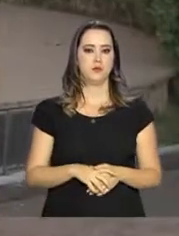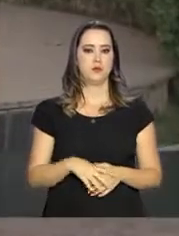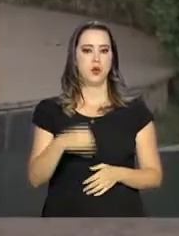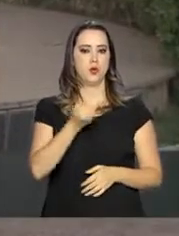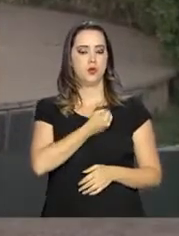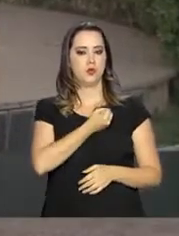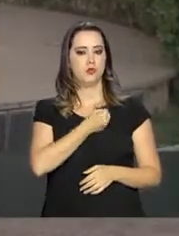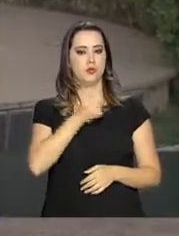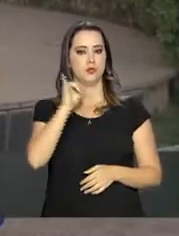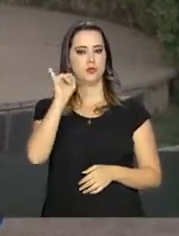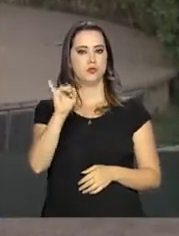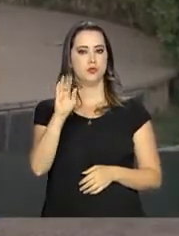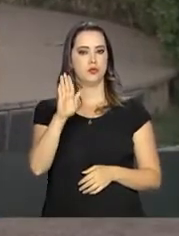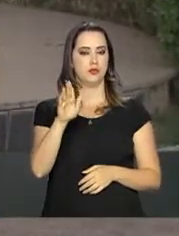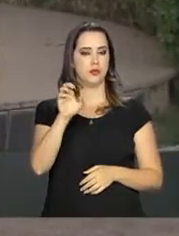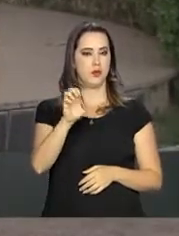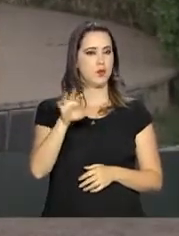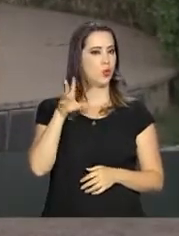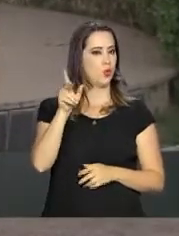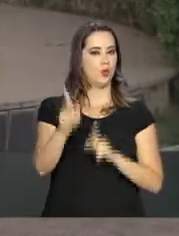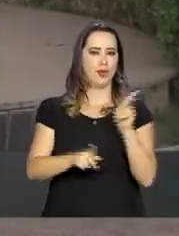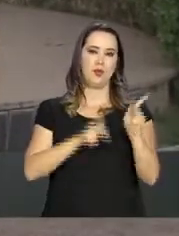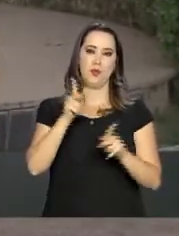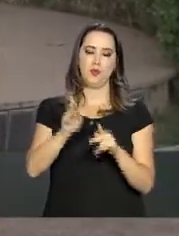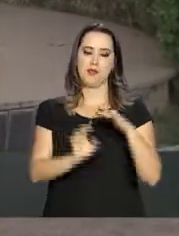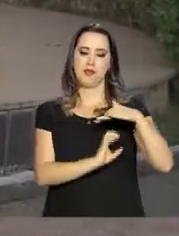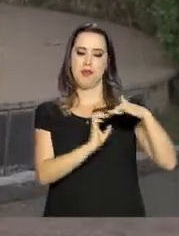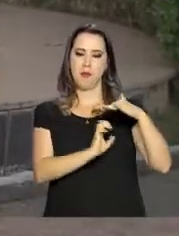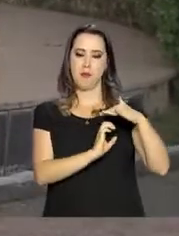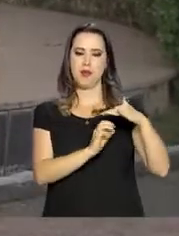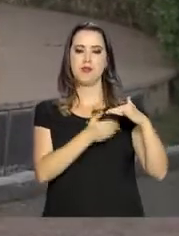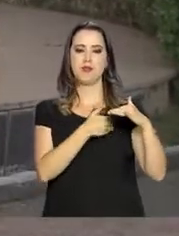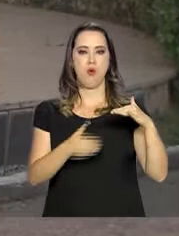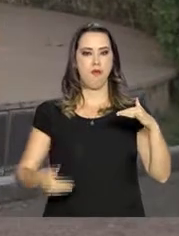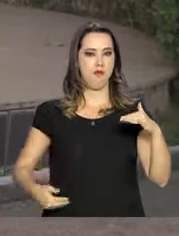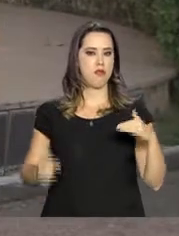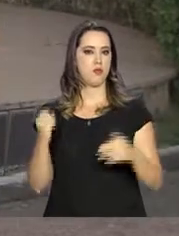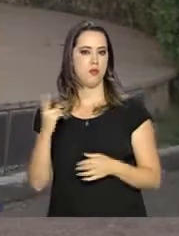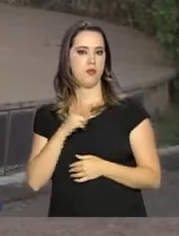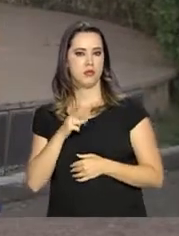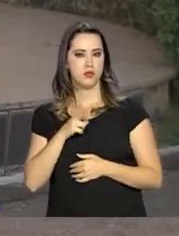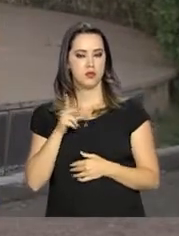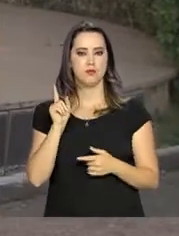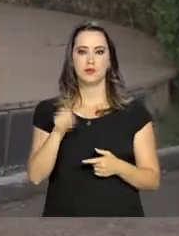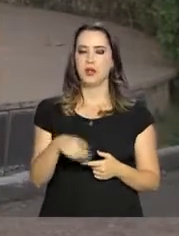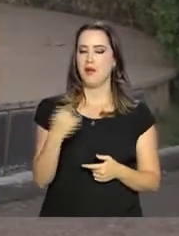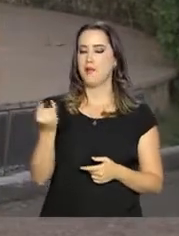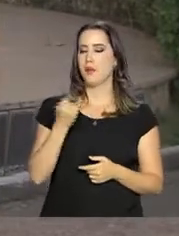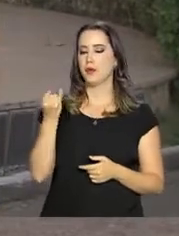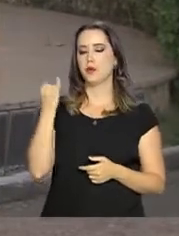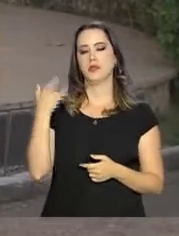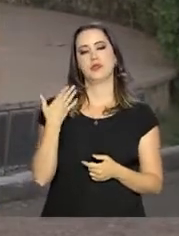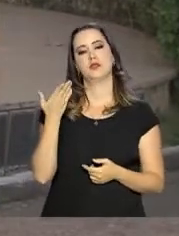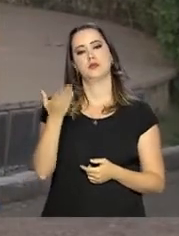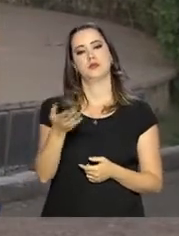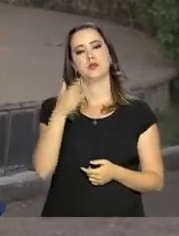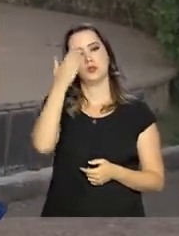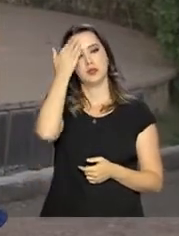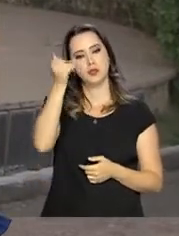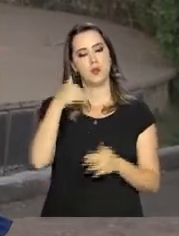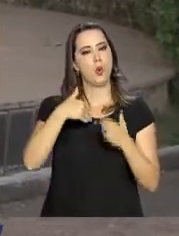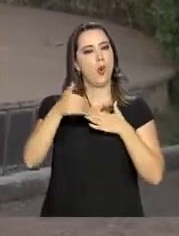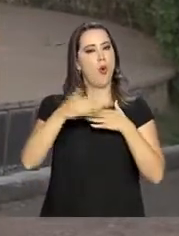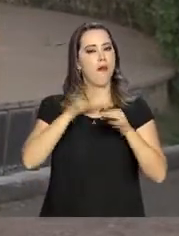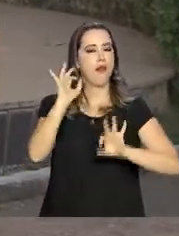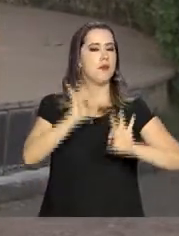são usados por toda a população tanto empresas públicas quanto privadas então esses dados são fundamentais para você fazer qualquer